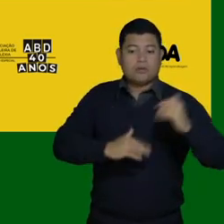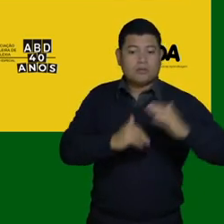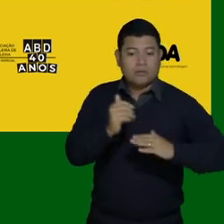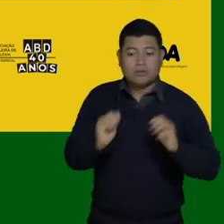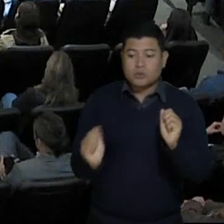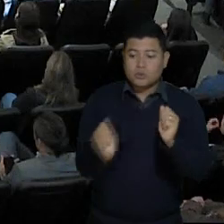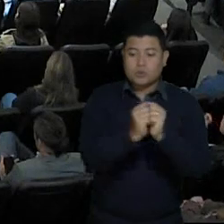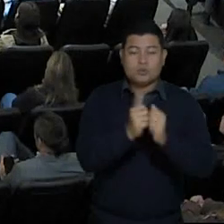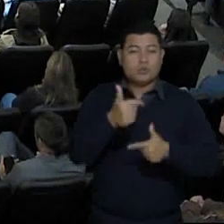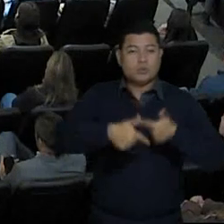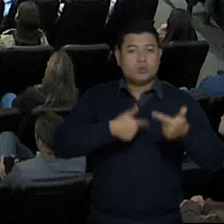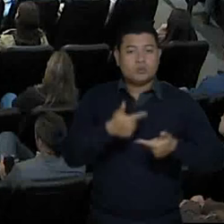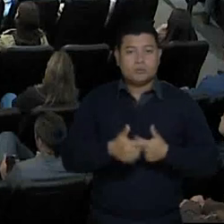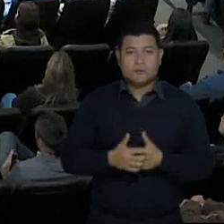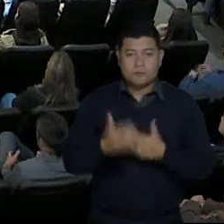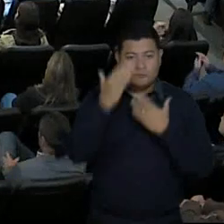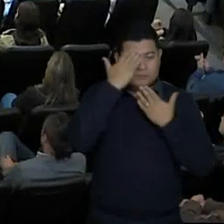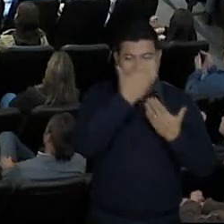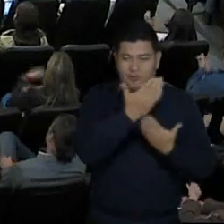eles